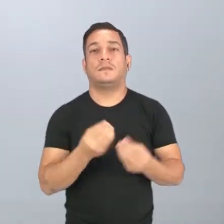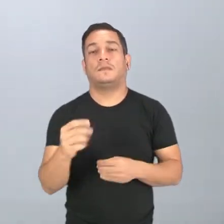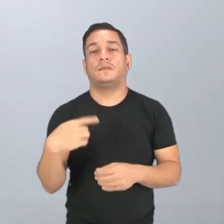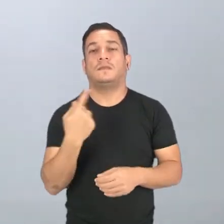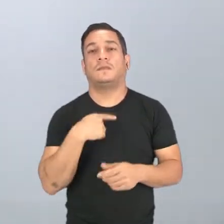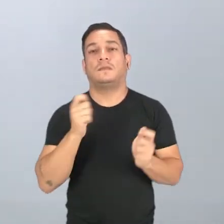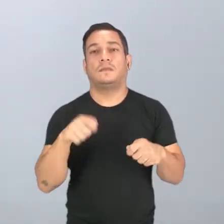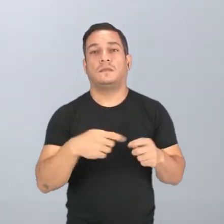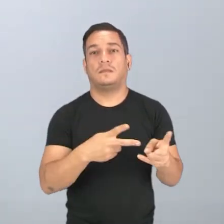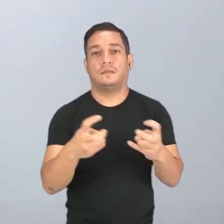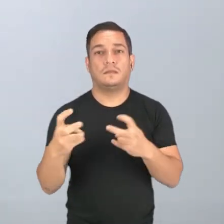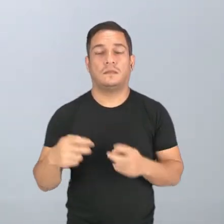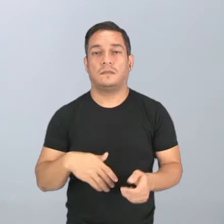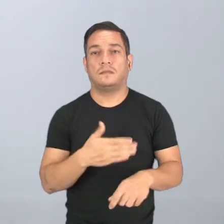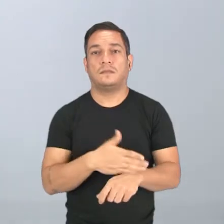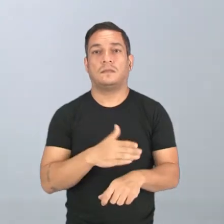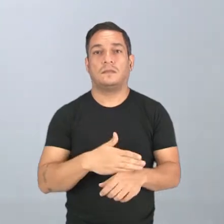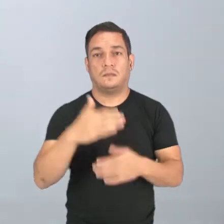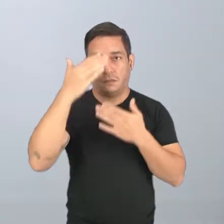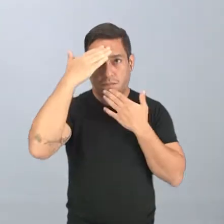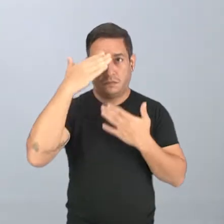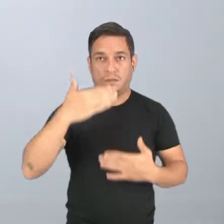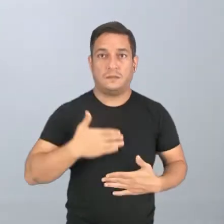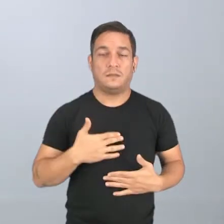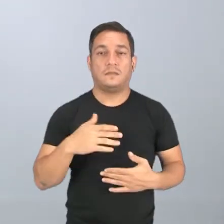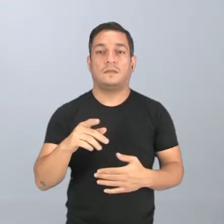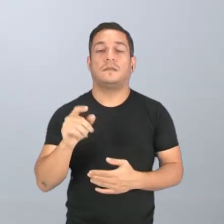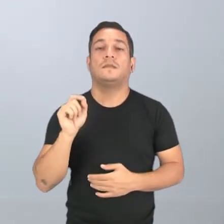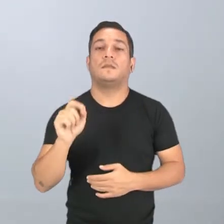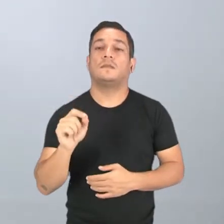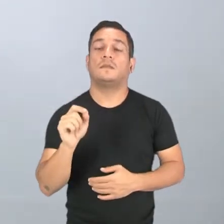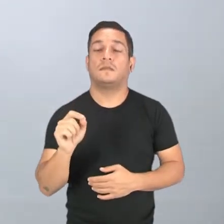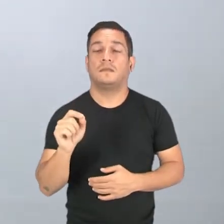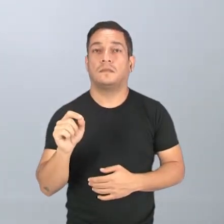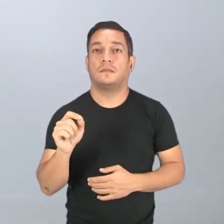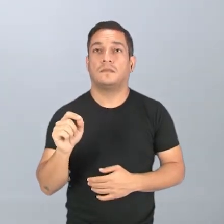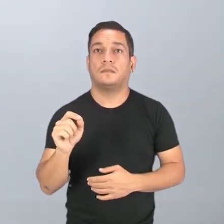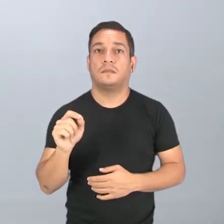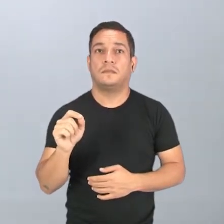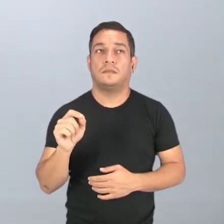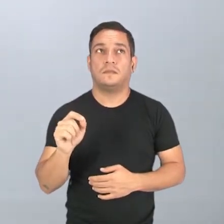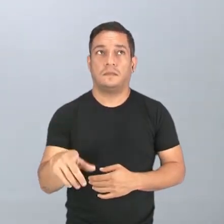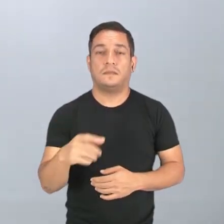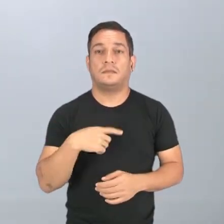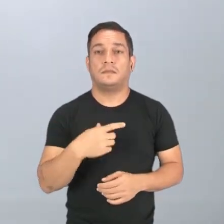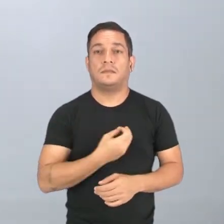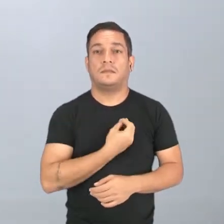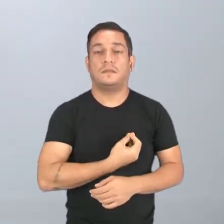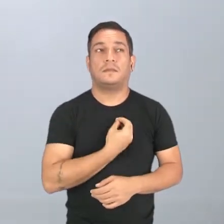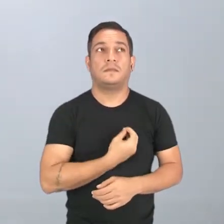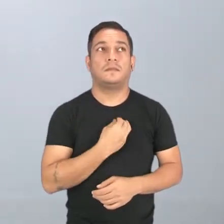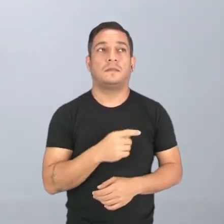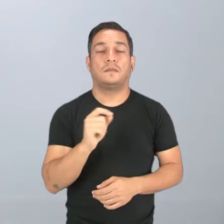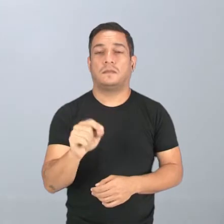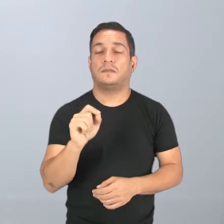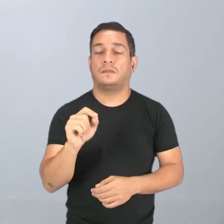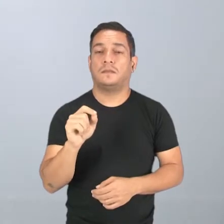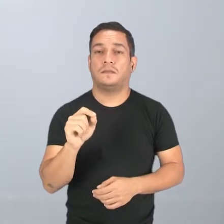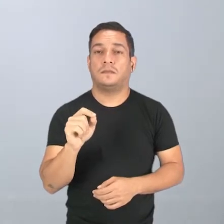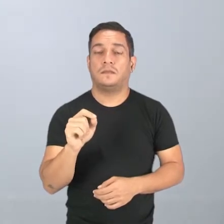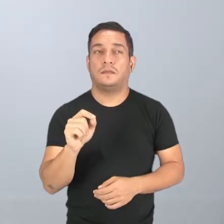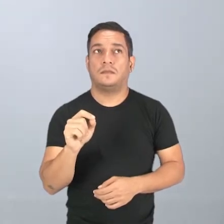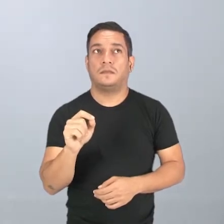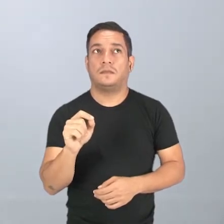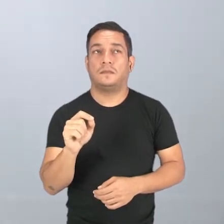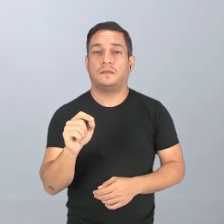pode perceber essas práticas corporais, né? As práticas corporais, elas estão inseridas dentro da